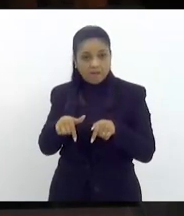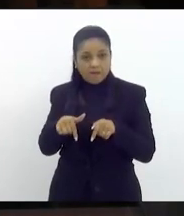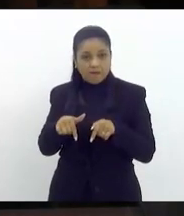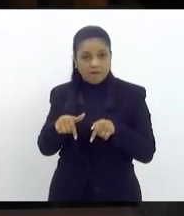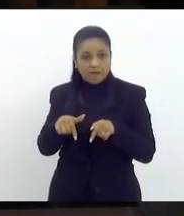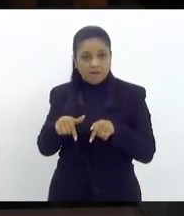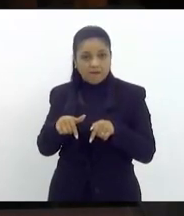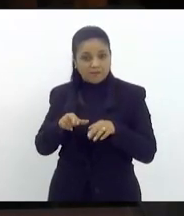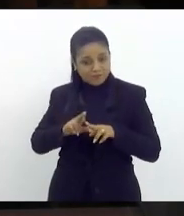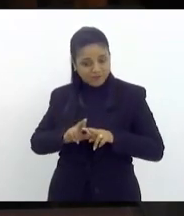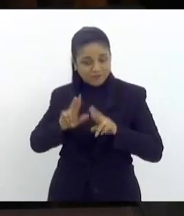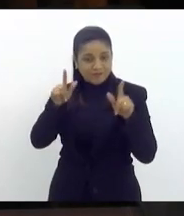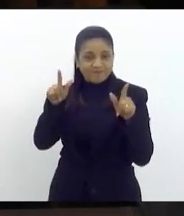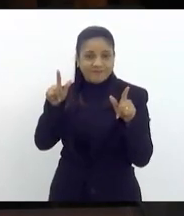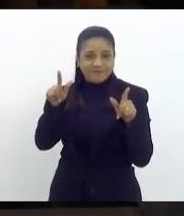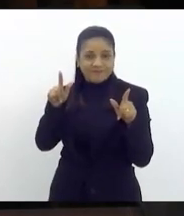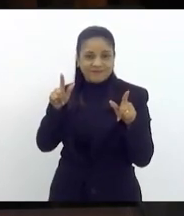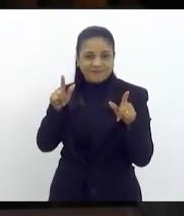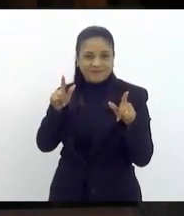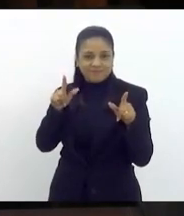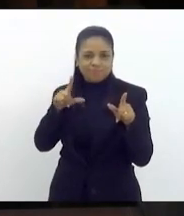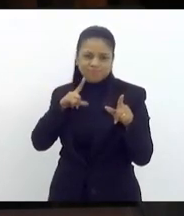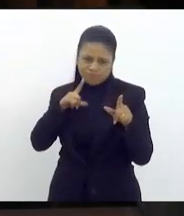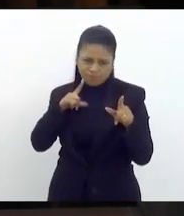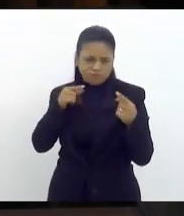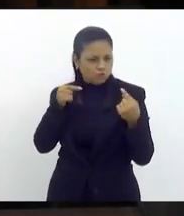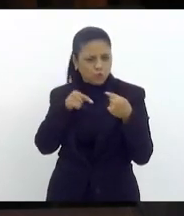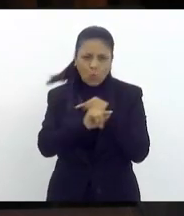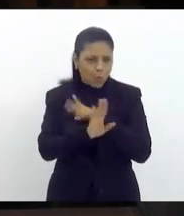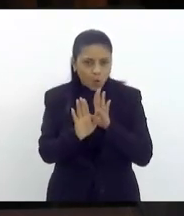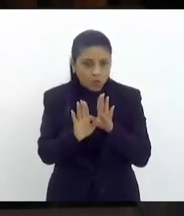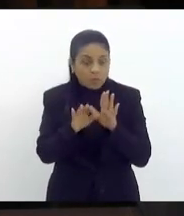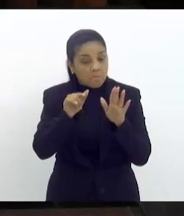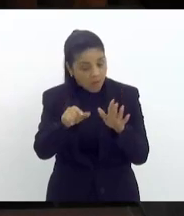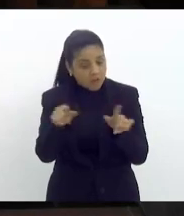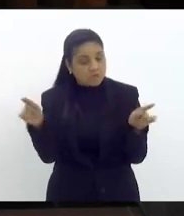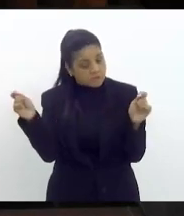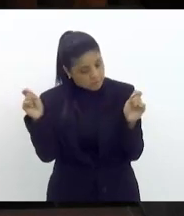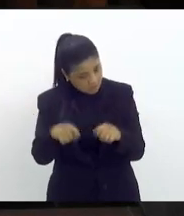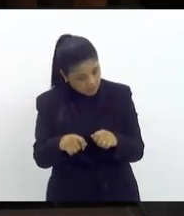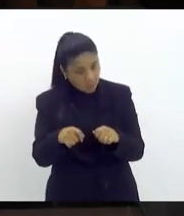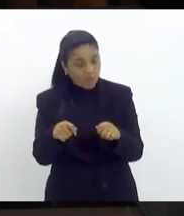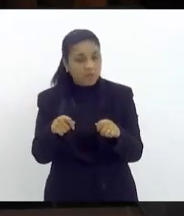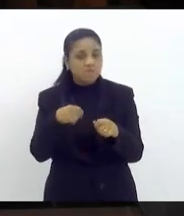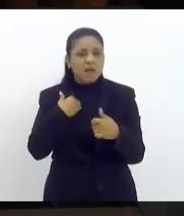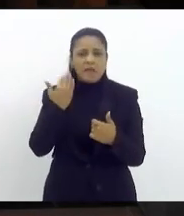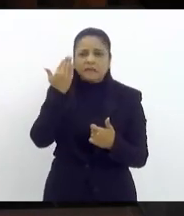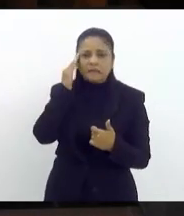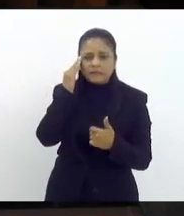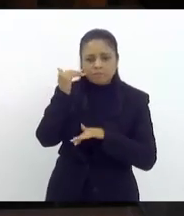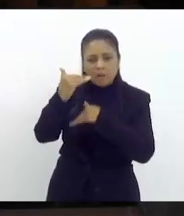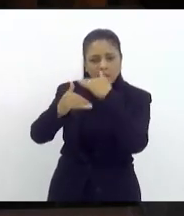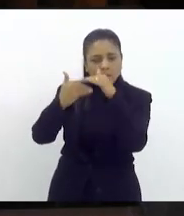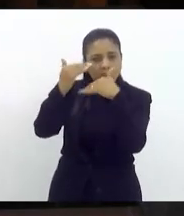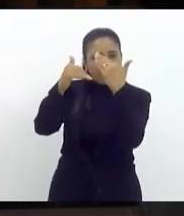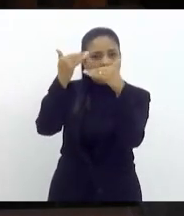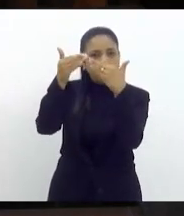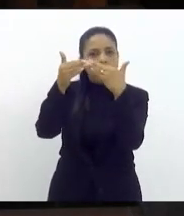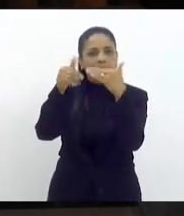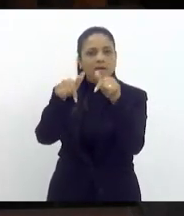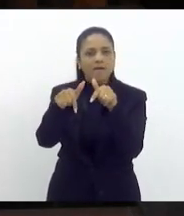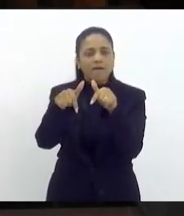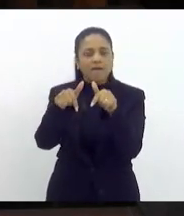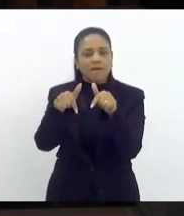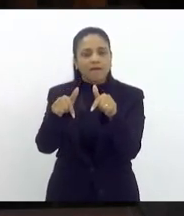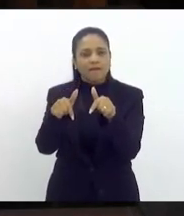diferenças aqui mas nós também temos possibilidade de construir entendimentos que nos levem a